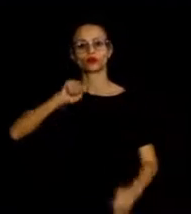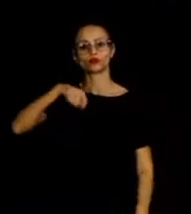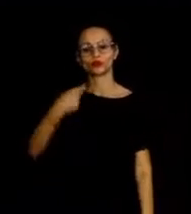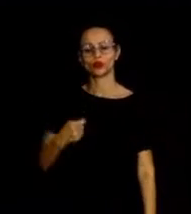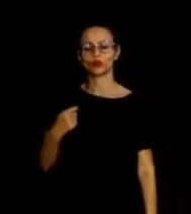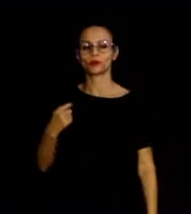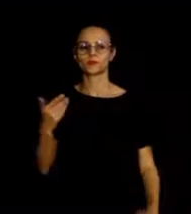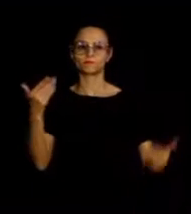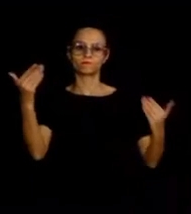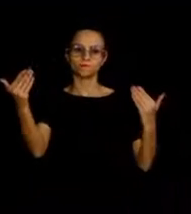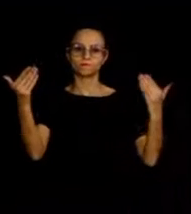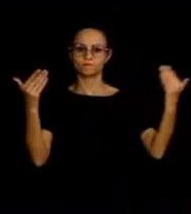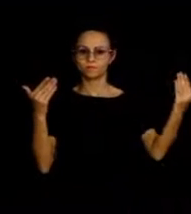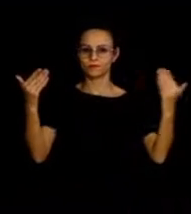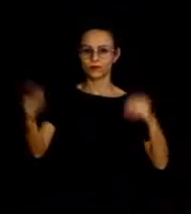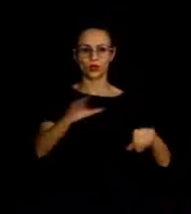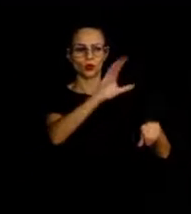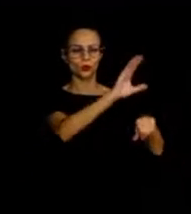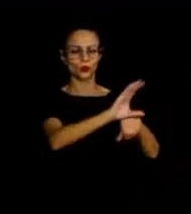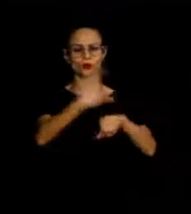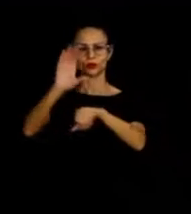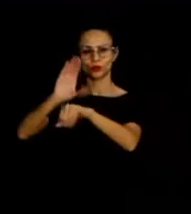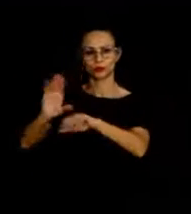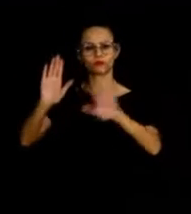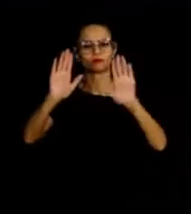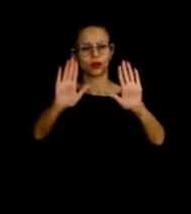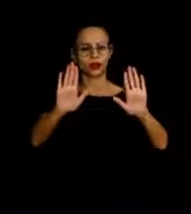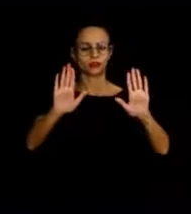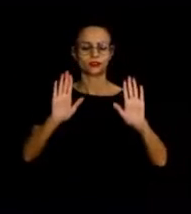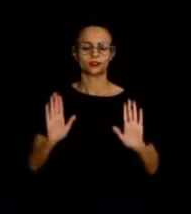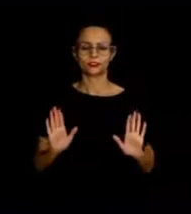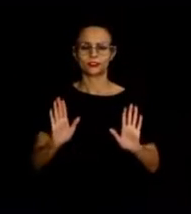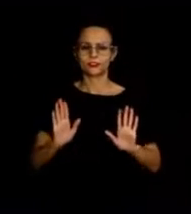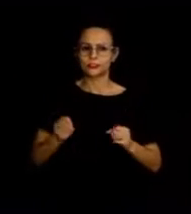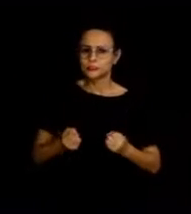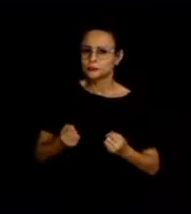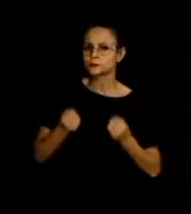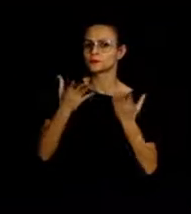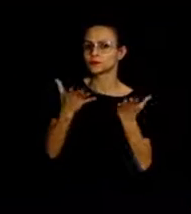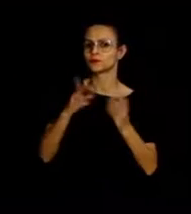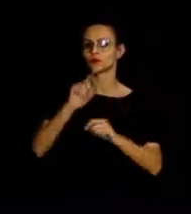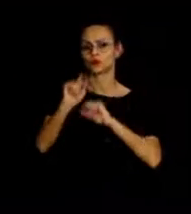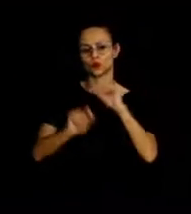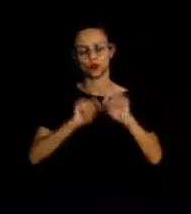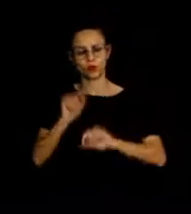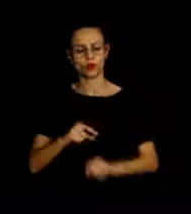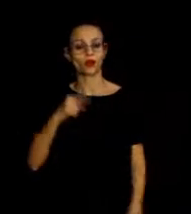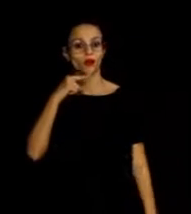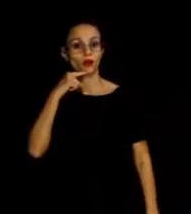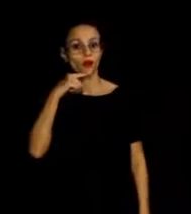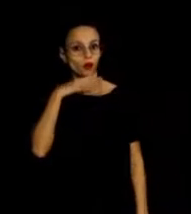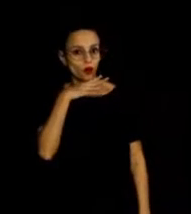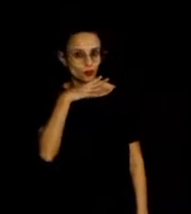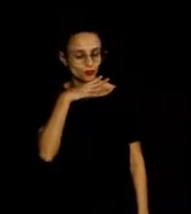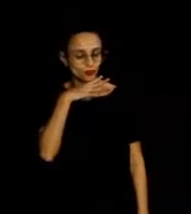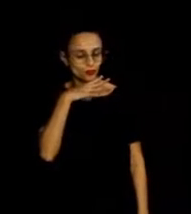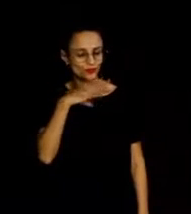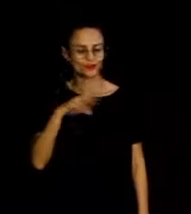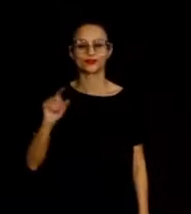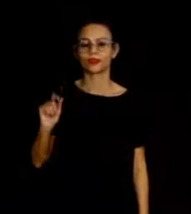paralelo entre os cursos eu queria fazer uma breve anotação é é óbvio que